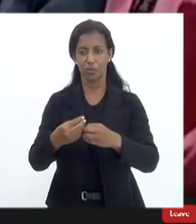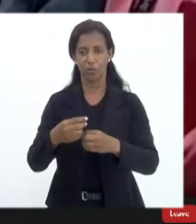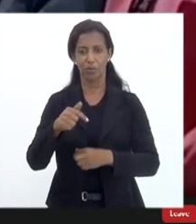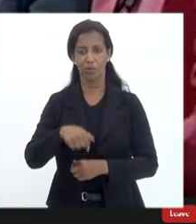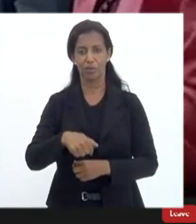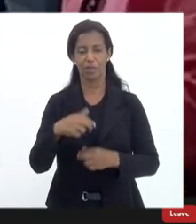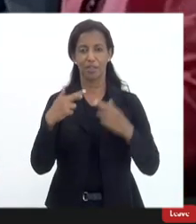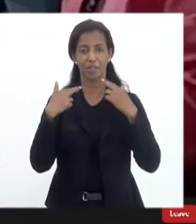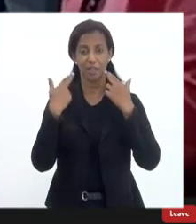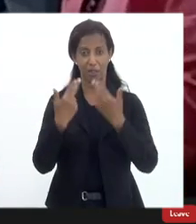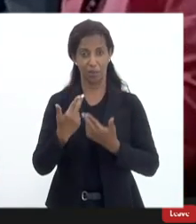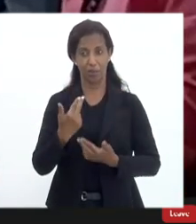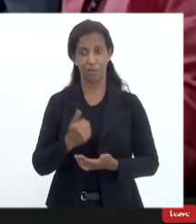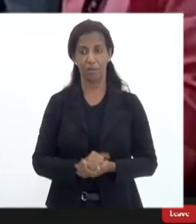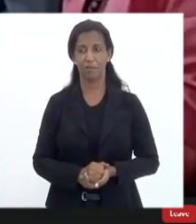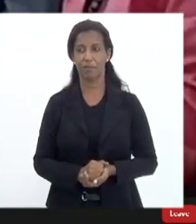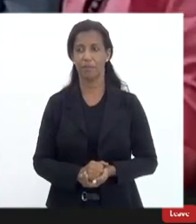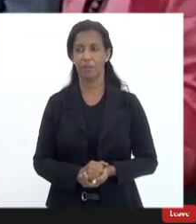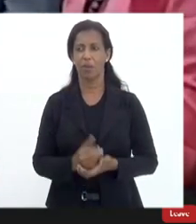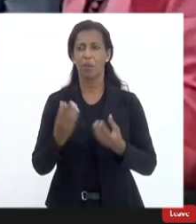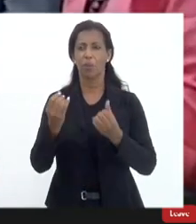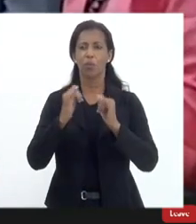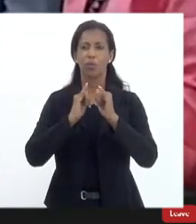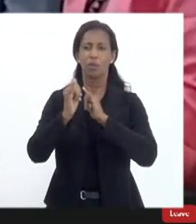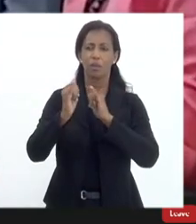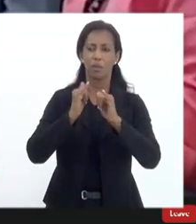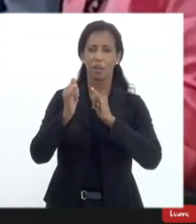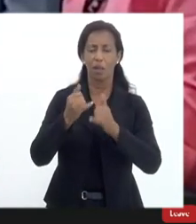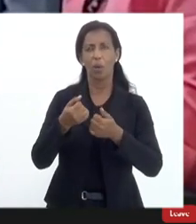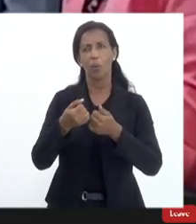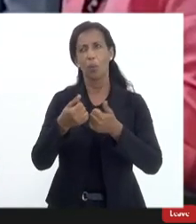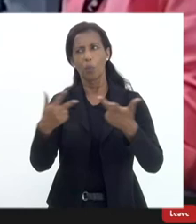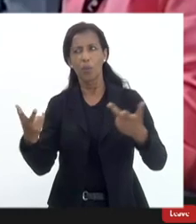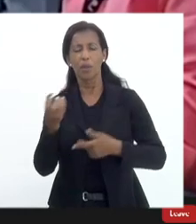com muita informação, muita coisa boa.